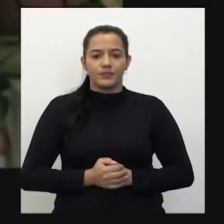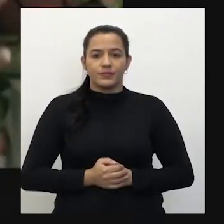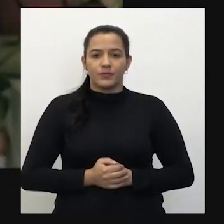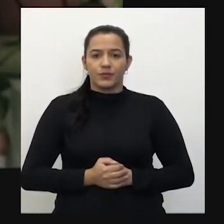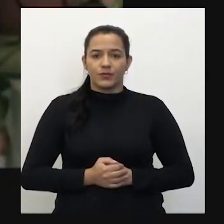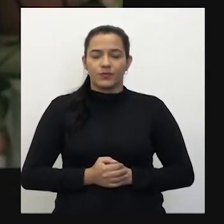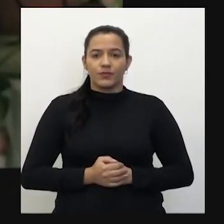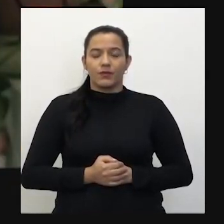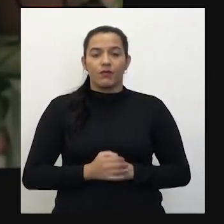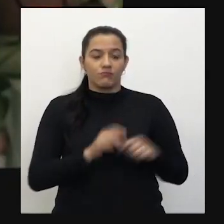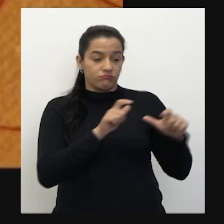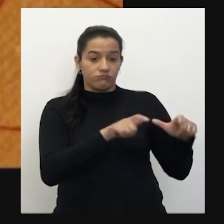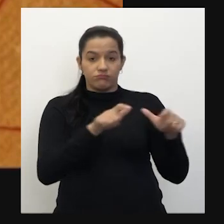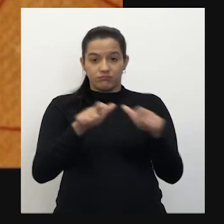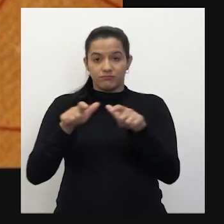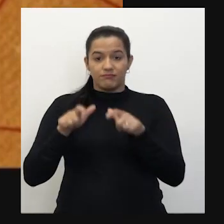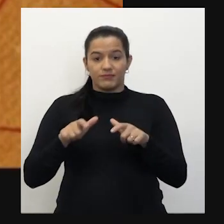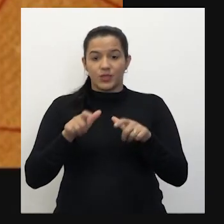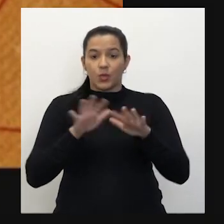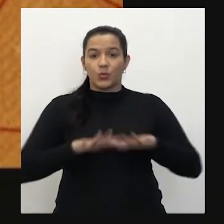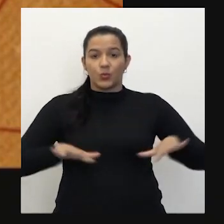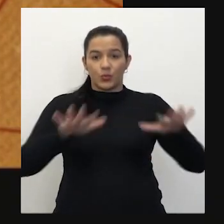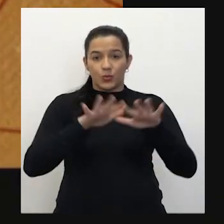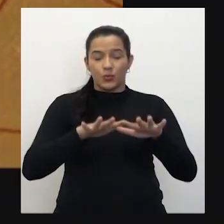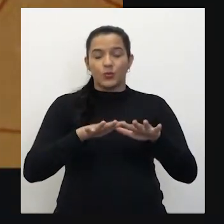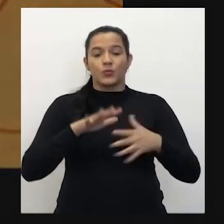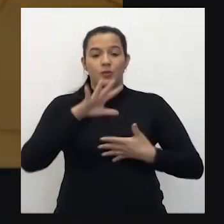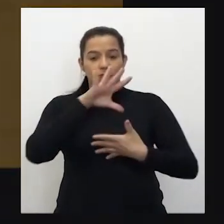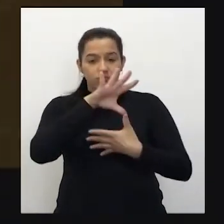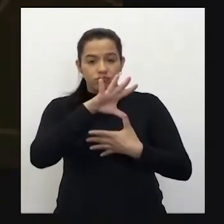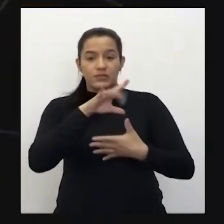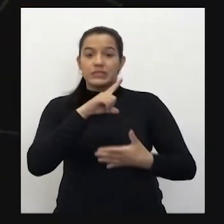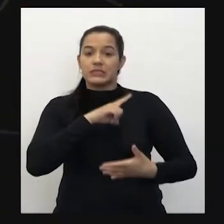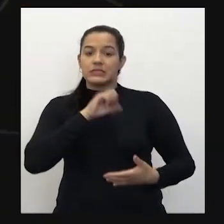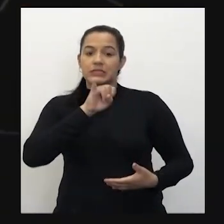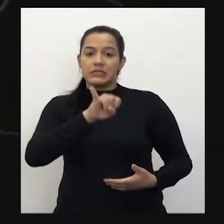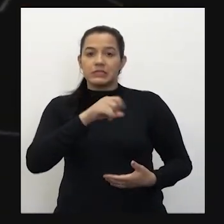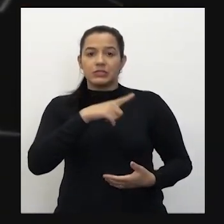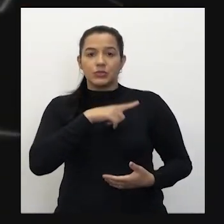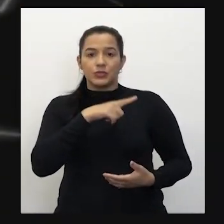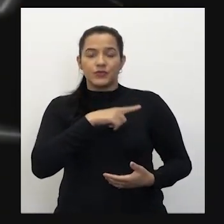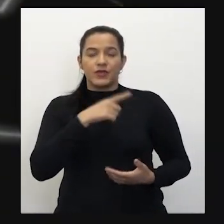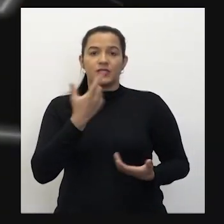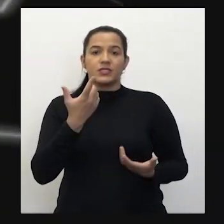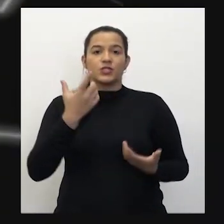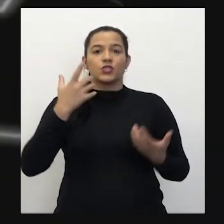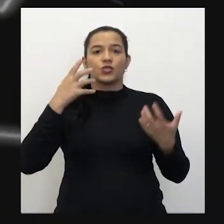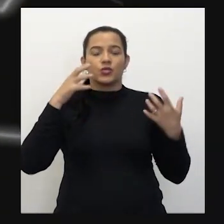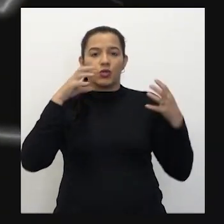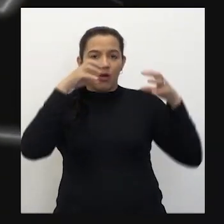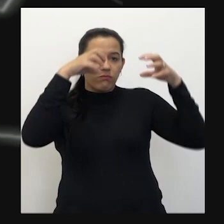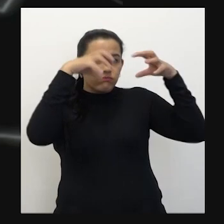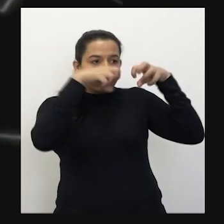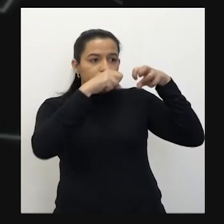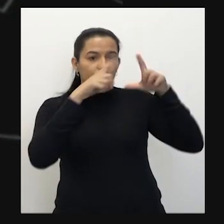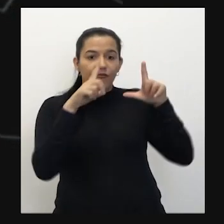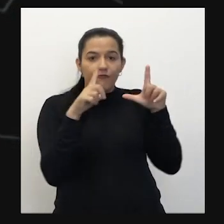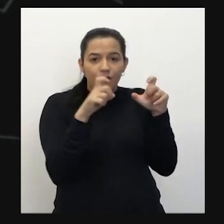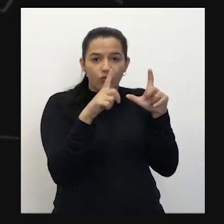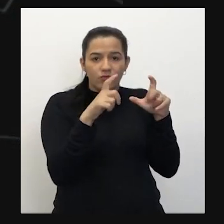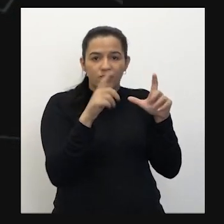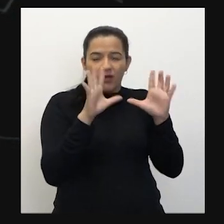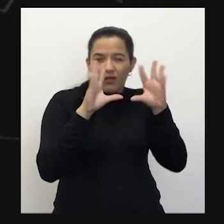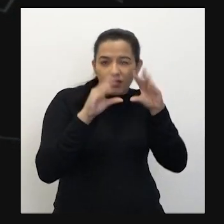Todos esses lugares, se isso emitisse luz, e o satélite que sobrevoa a Terra fotografasse isso durante a noite,